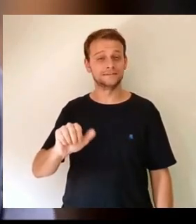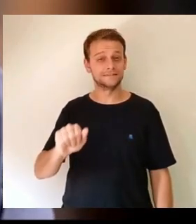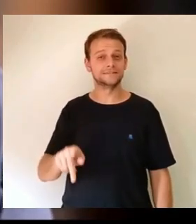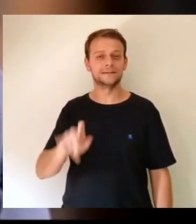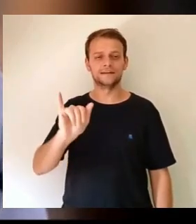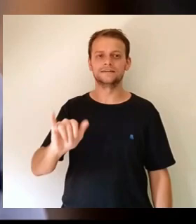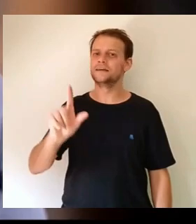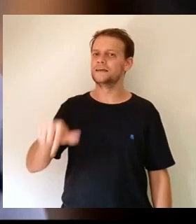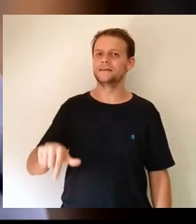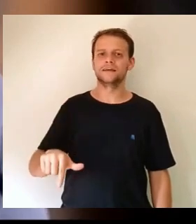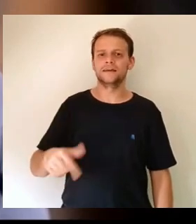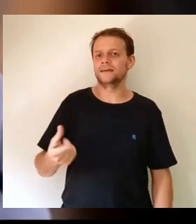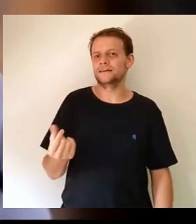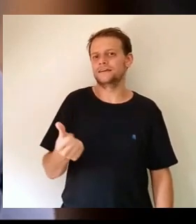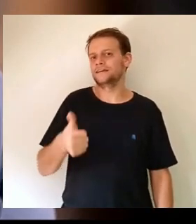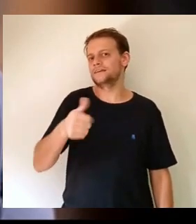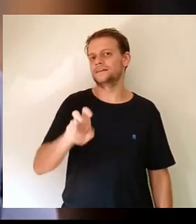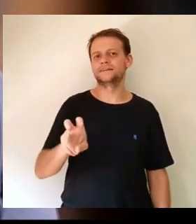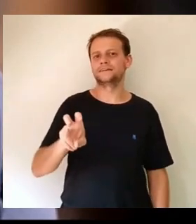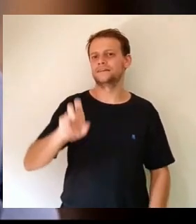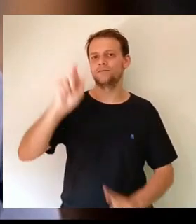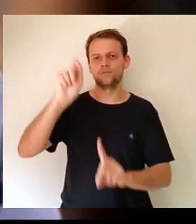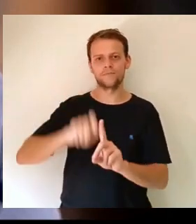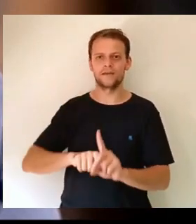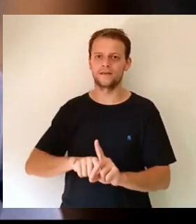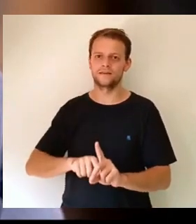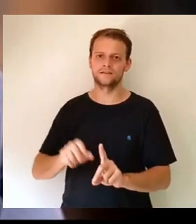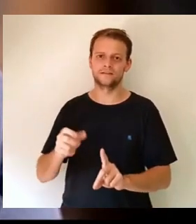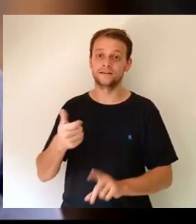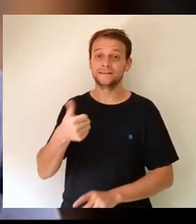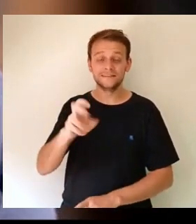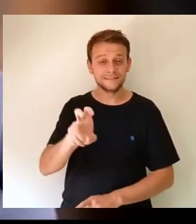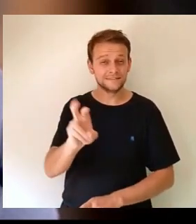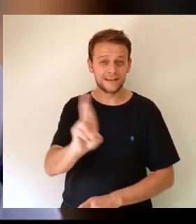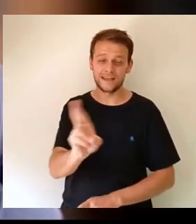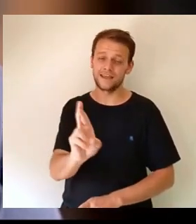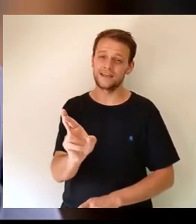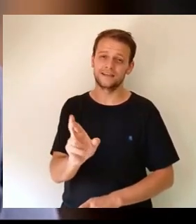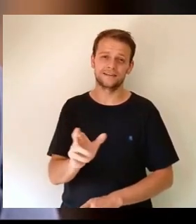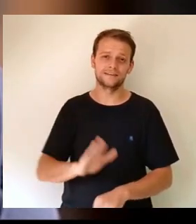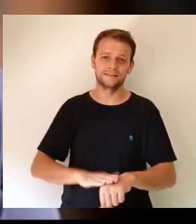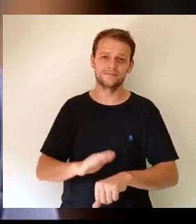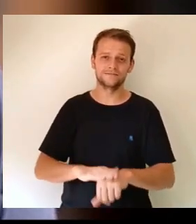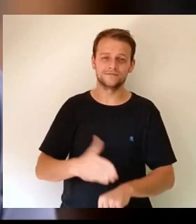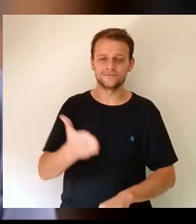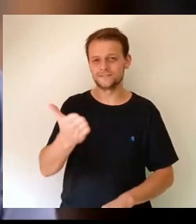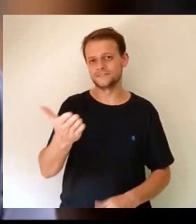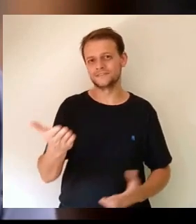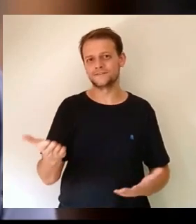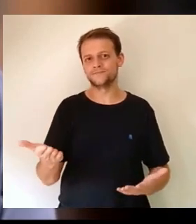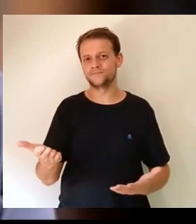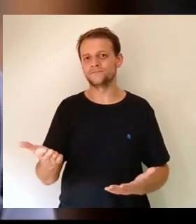apoia.se/romeusasaki. Quem quiser ir lá, é a partir de R$ 15 por mês.